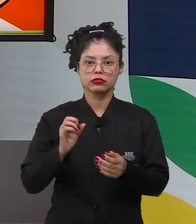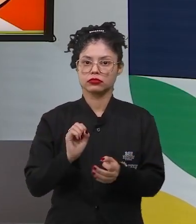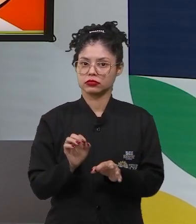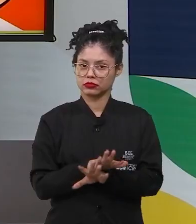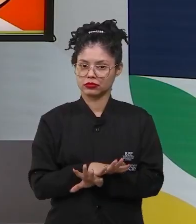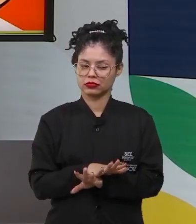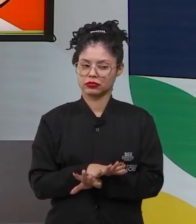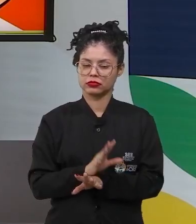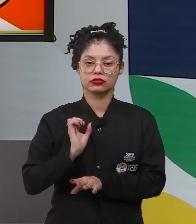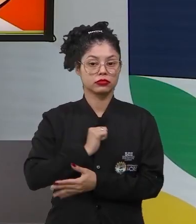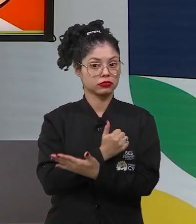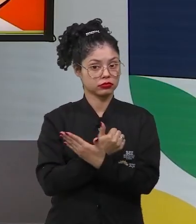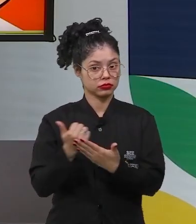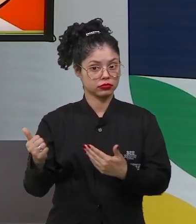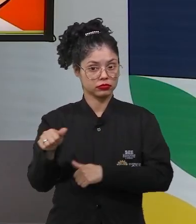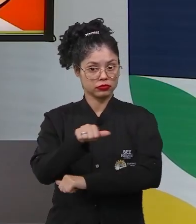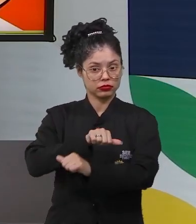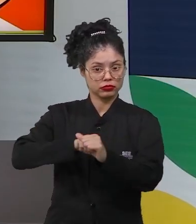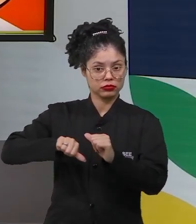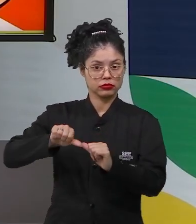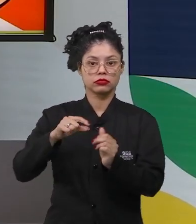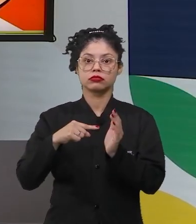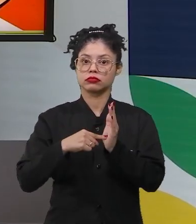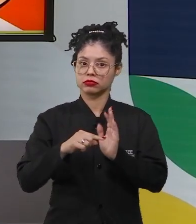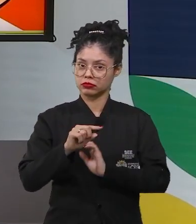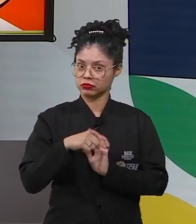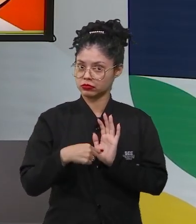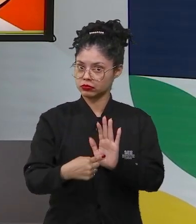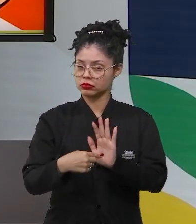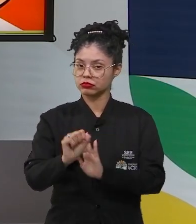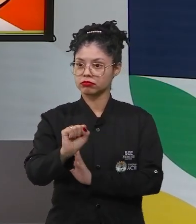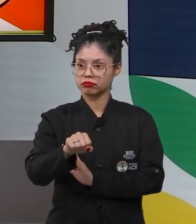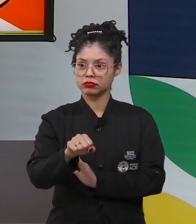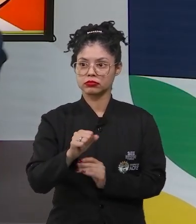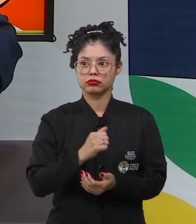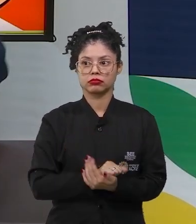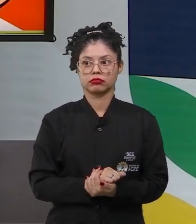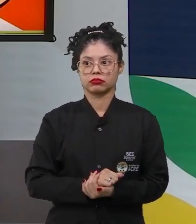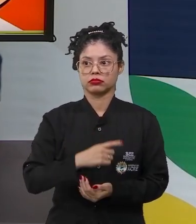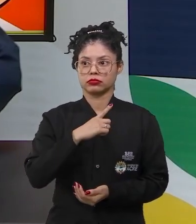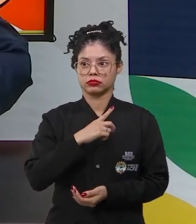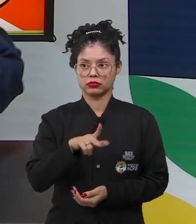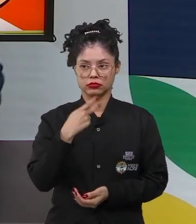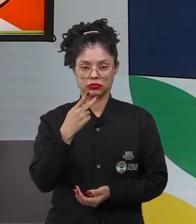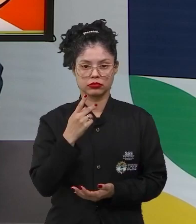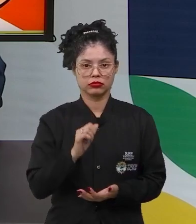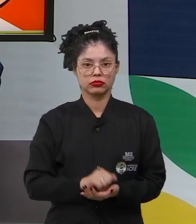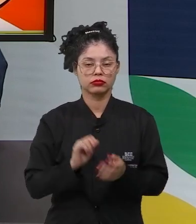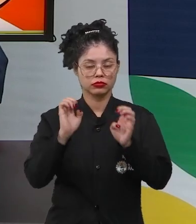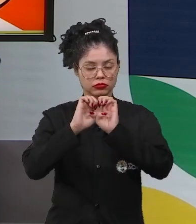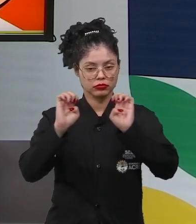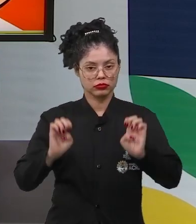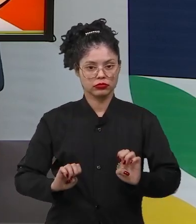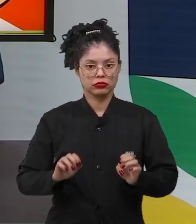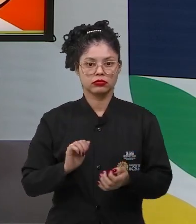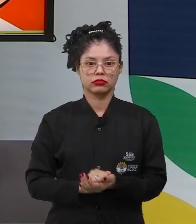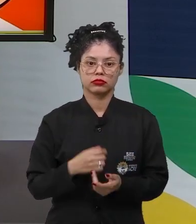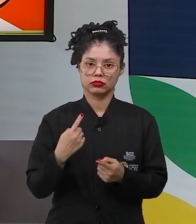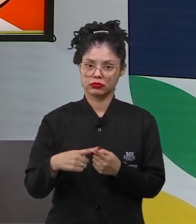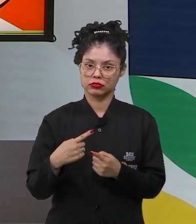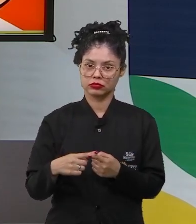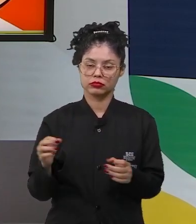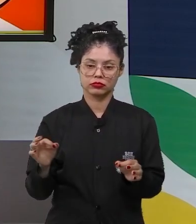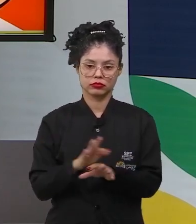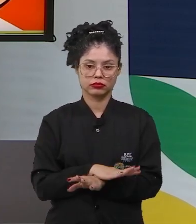tendo medidas contraditórias que apontam sim para o racismo. E quando ele fala em racismo estrutural, é porque esse